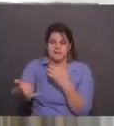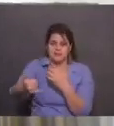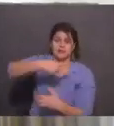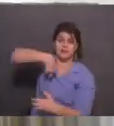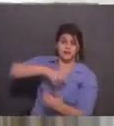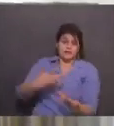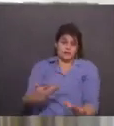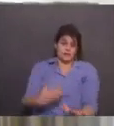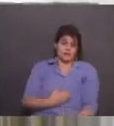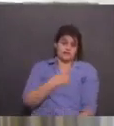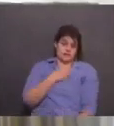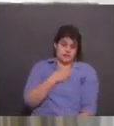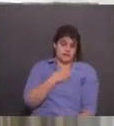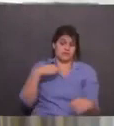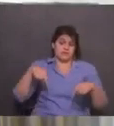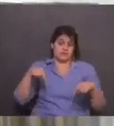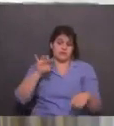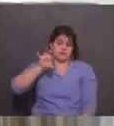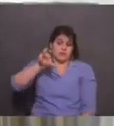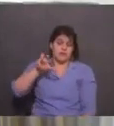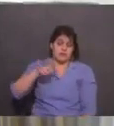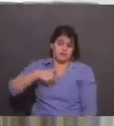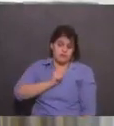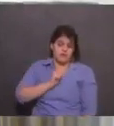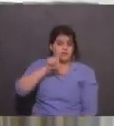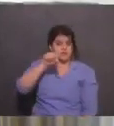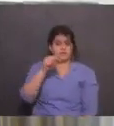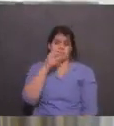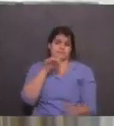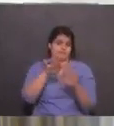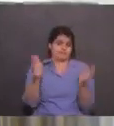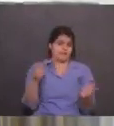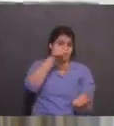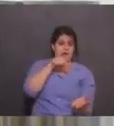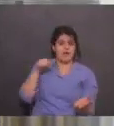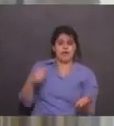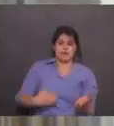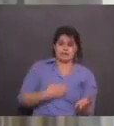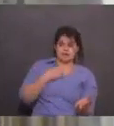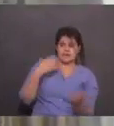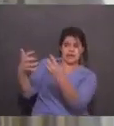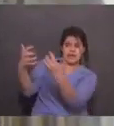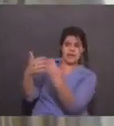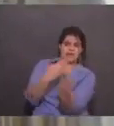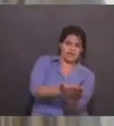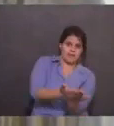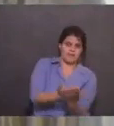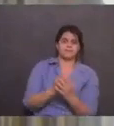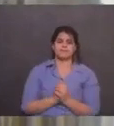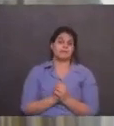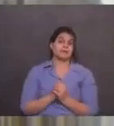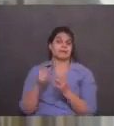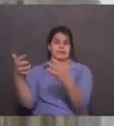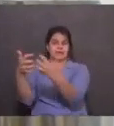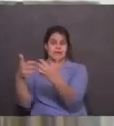sentir agora aqui no nosso país e no mundo inteiro. É essa guerra, essas consequências que